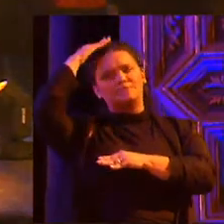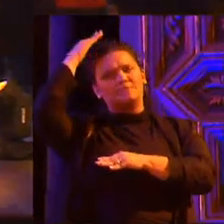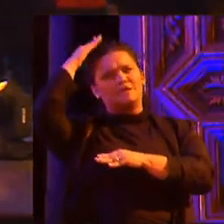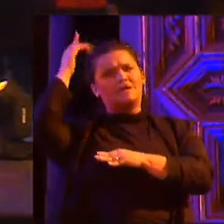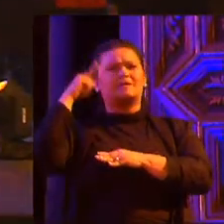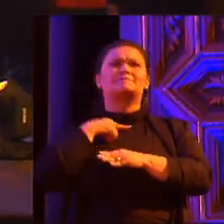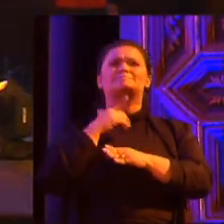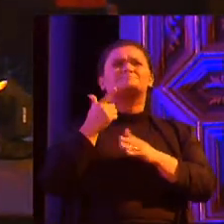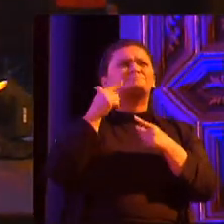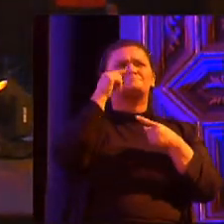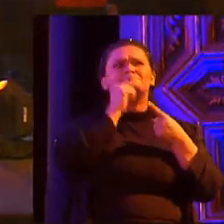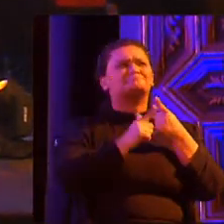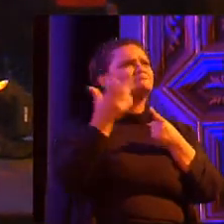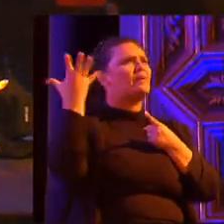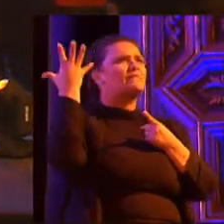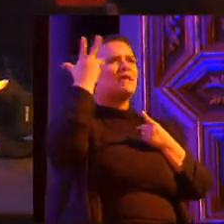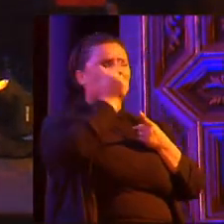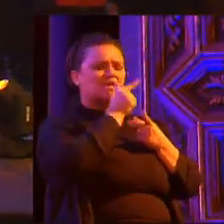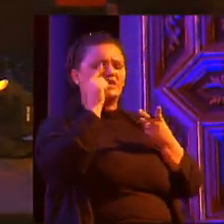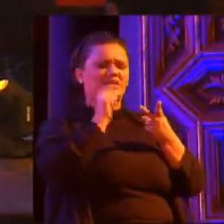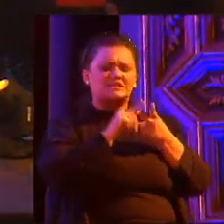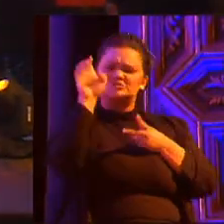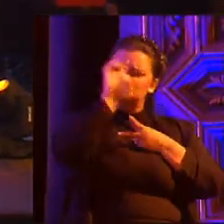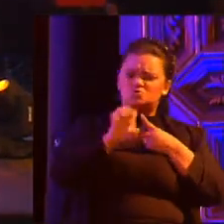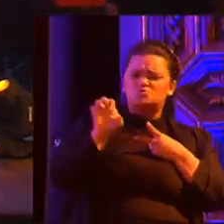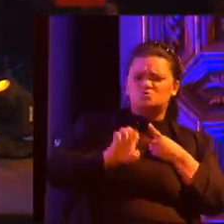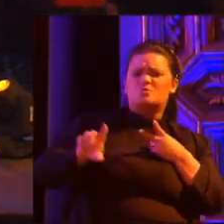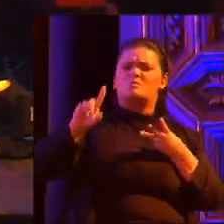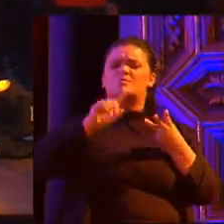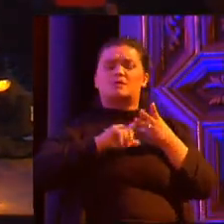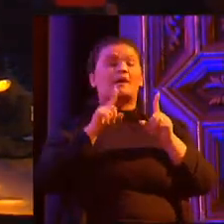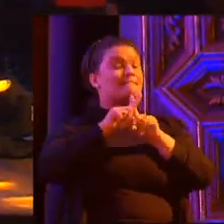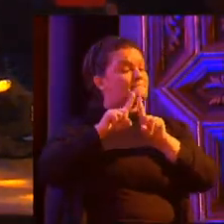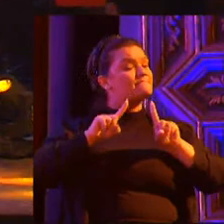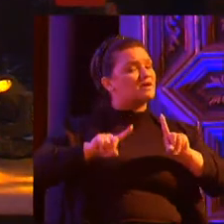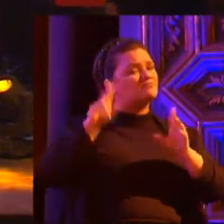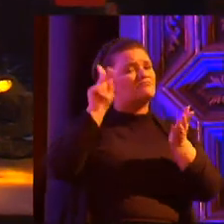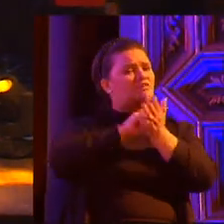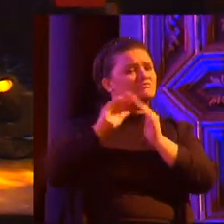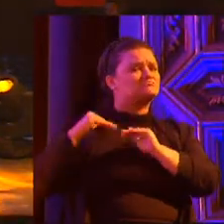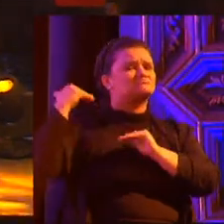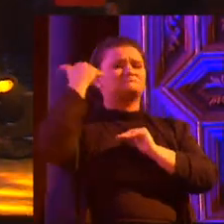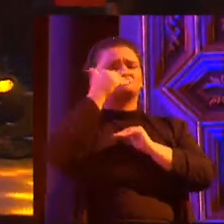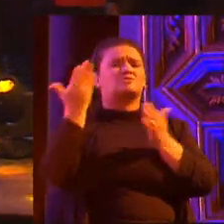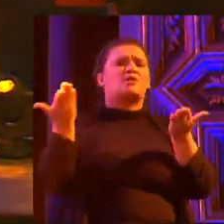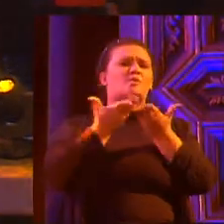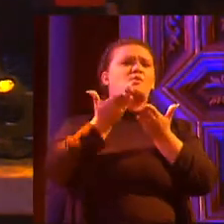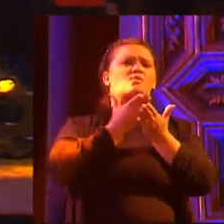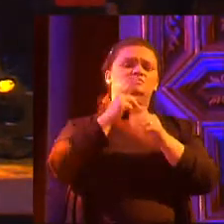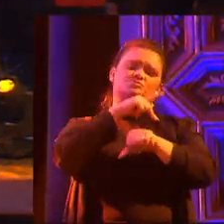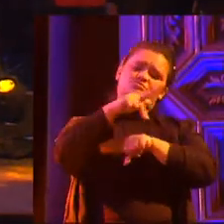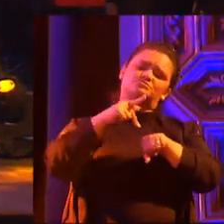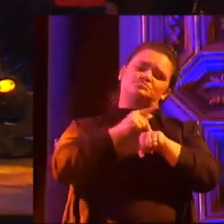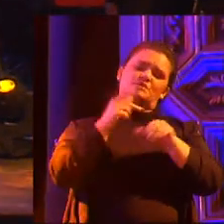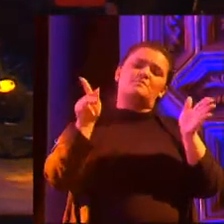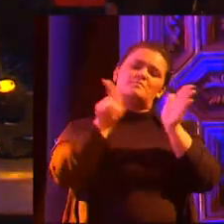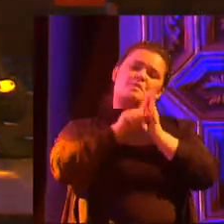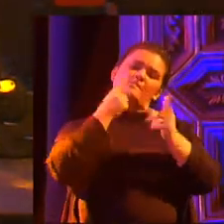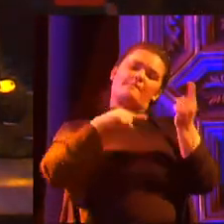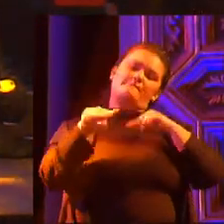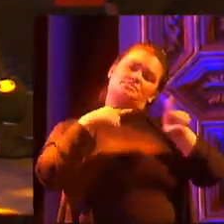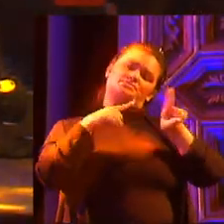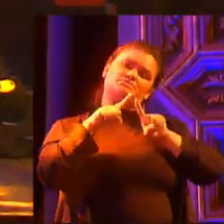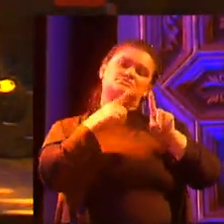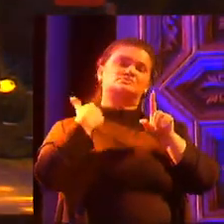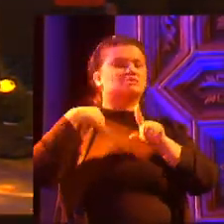termos de estéticas, em termos de estrutura, mas, sobretudo, como hoje é um prêmio de música,